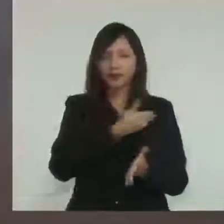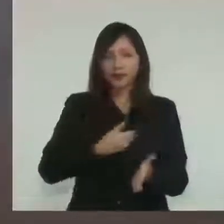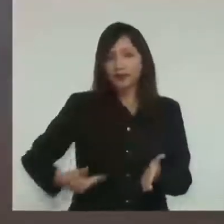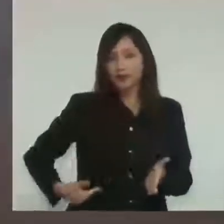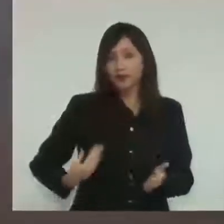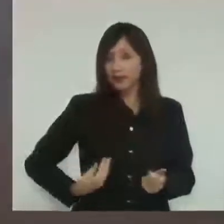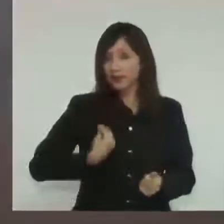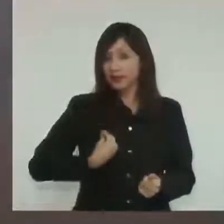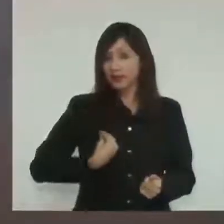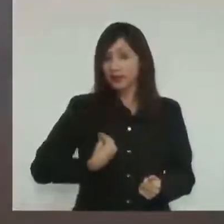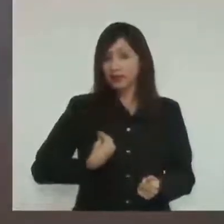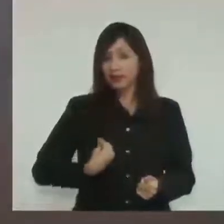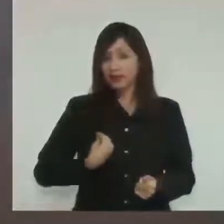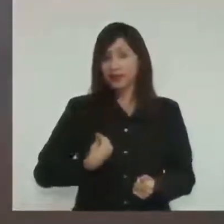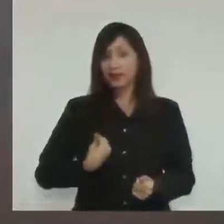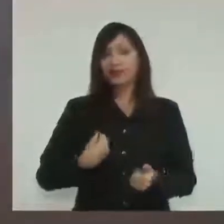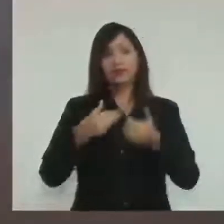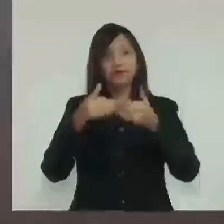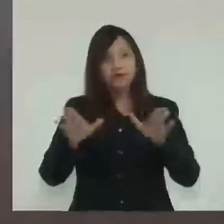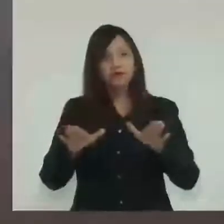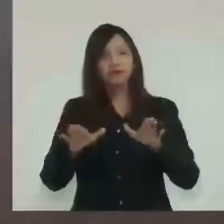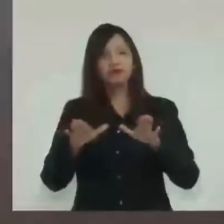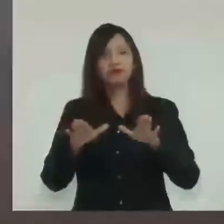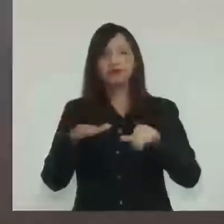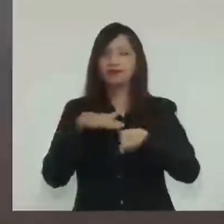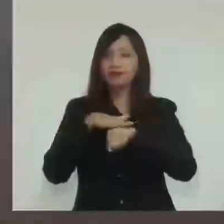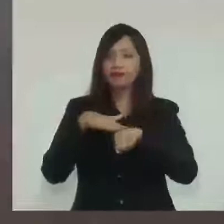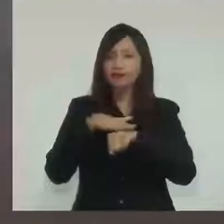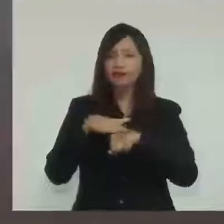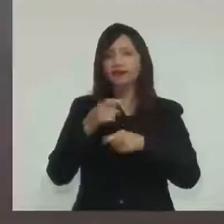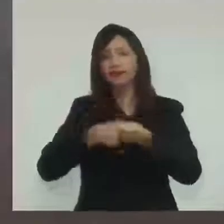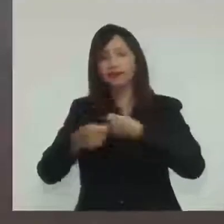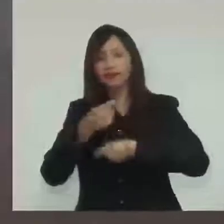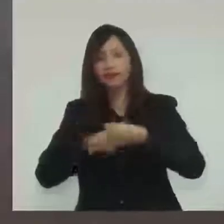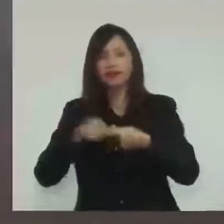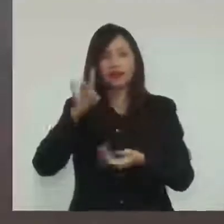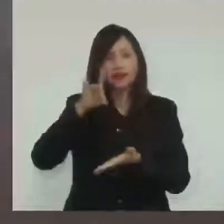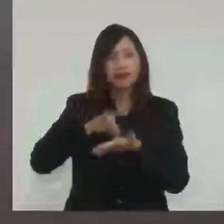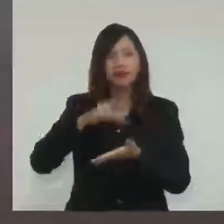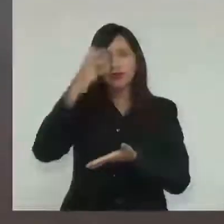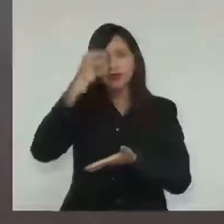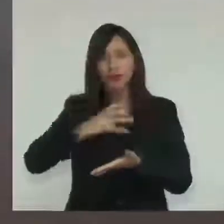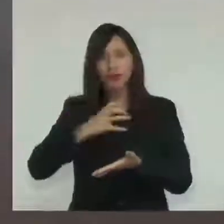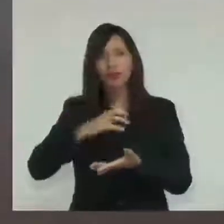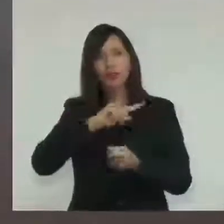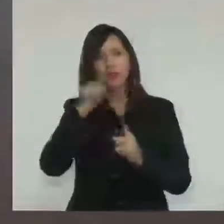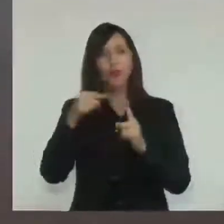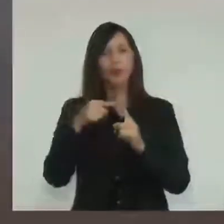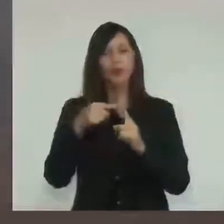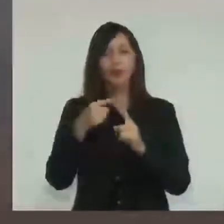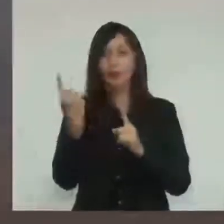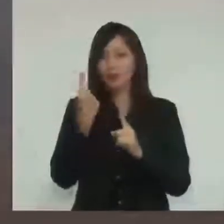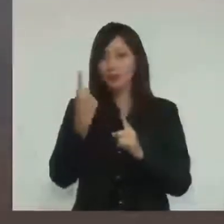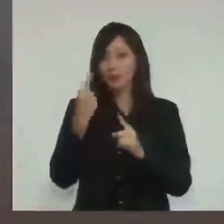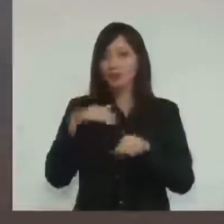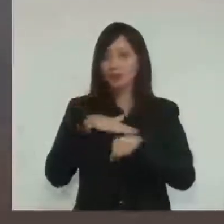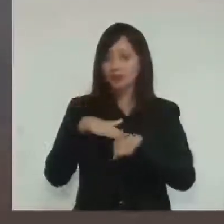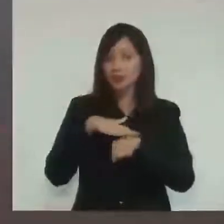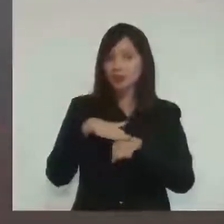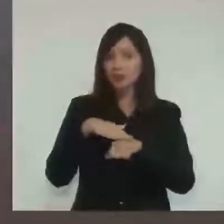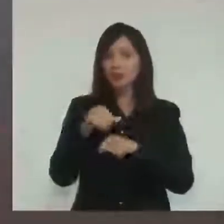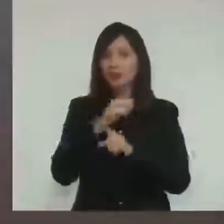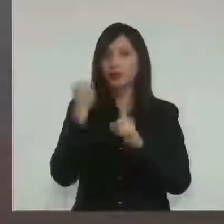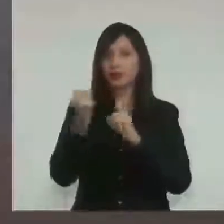que abra uma rodada de negociações concreta, séria, objetiva, ou seja, primeiro cláusulas